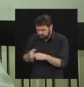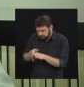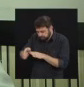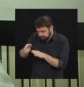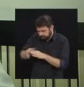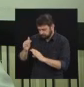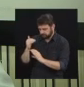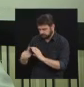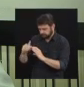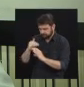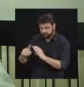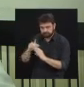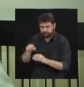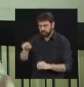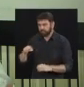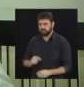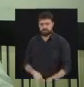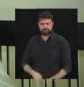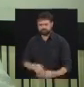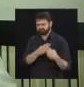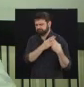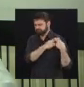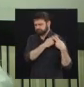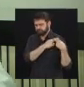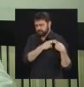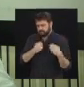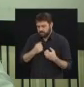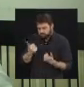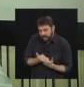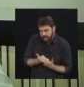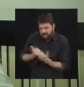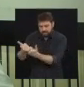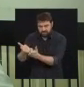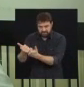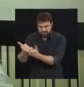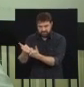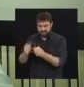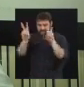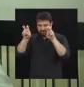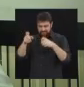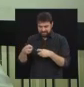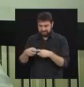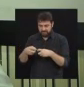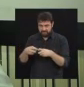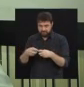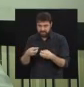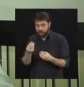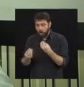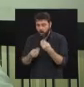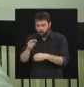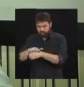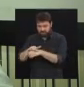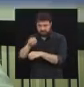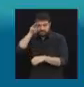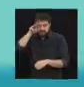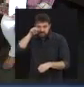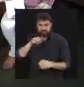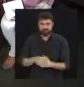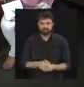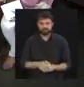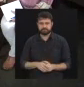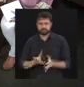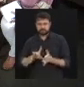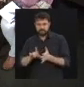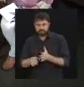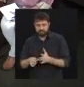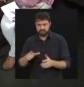Mas, sem dúvida, o mérito é todo dela. Eu só assessorei um pouquinho na parte técnica da parte médica mesmo. E